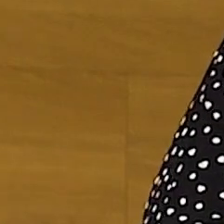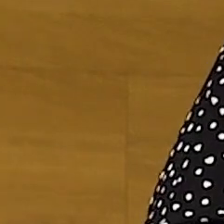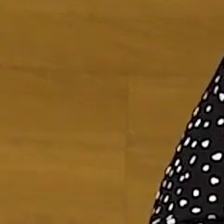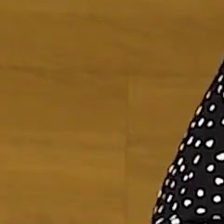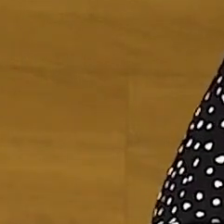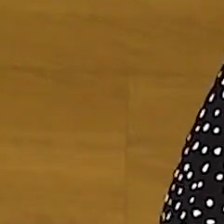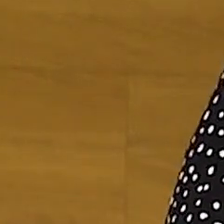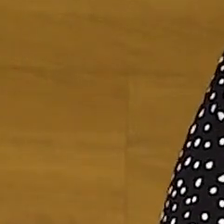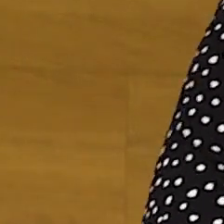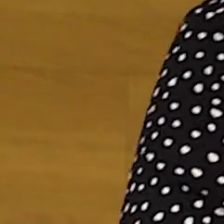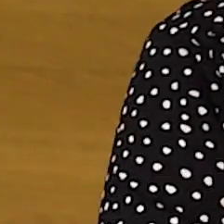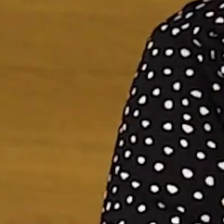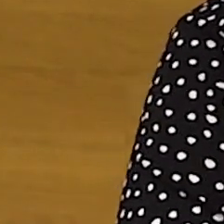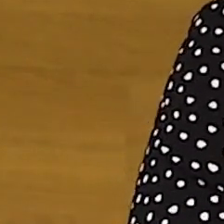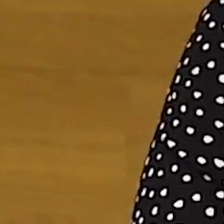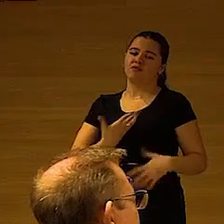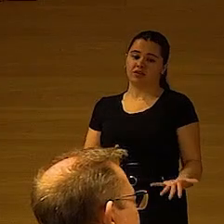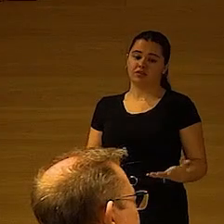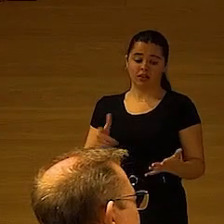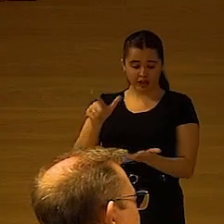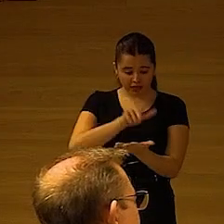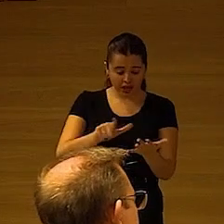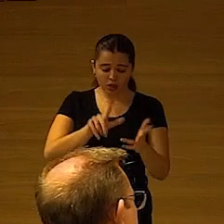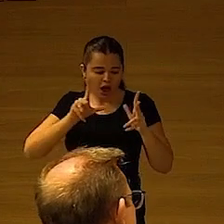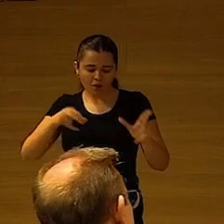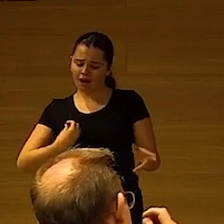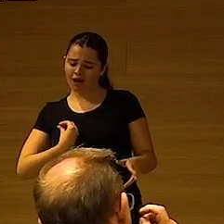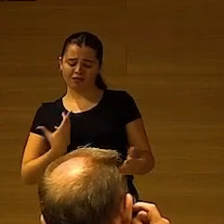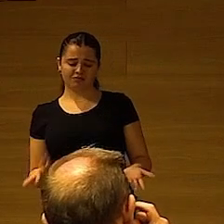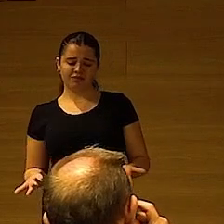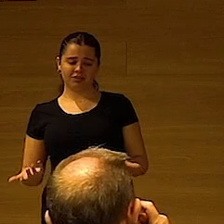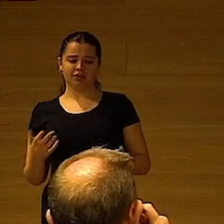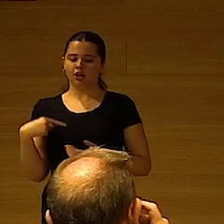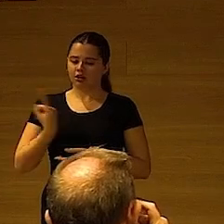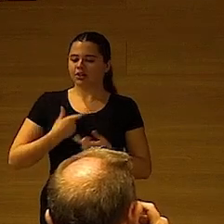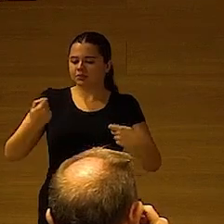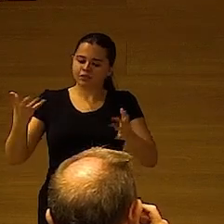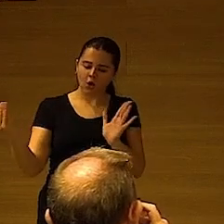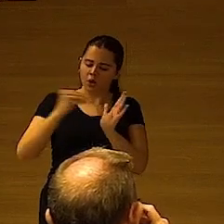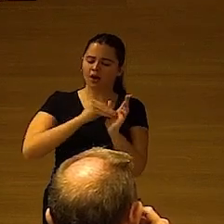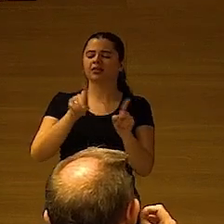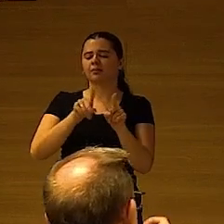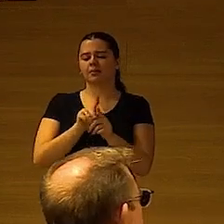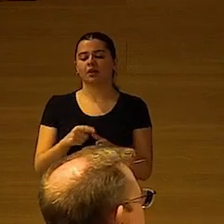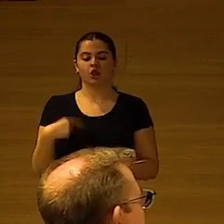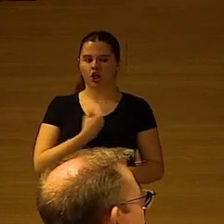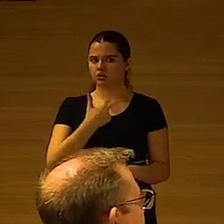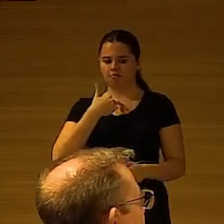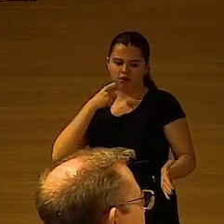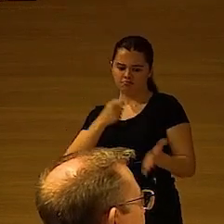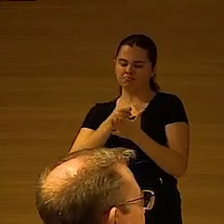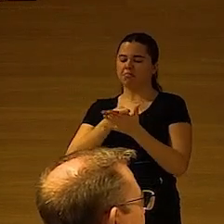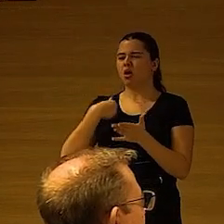representação da vida, não tem como estar fora da literatura, né? Então, não é nada... Eu não penso que a gente tem que forçar para